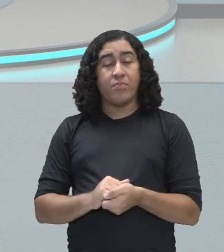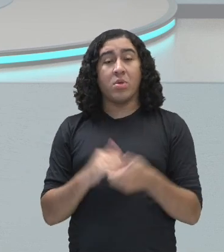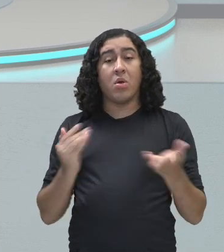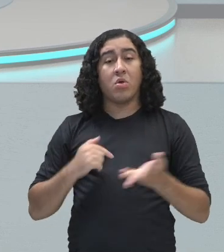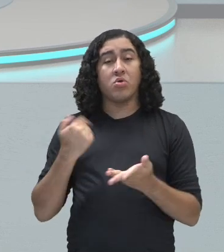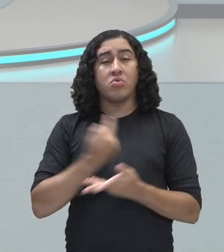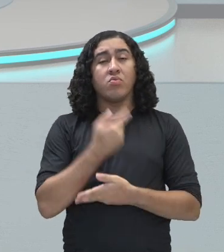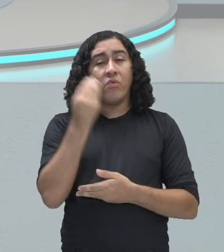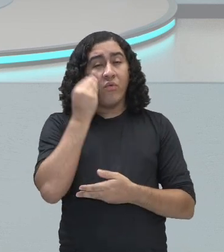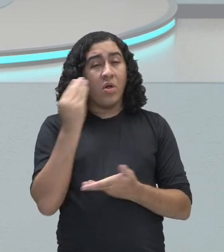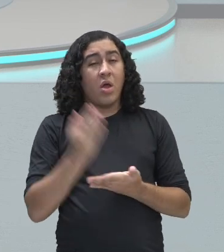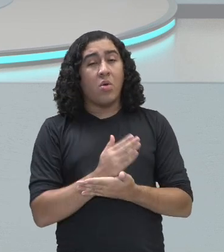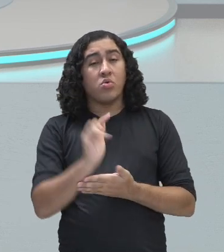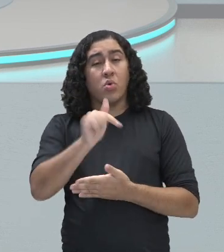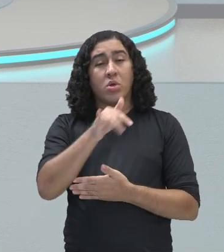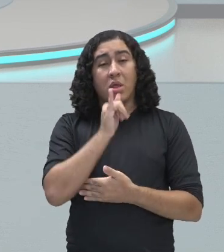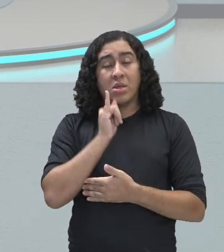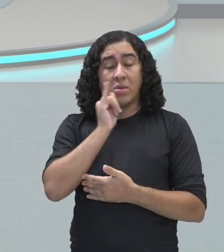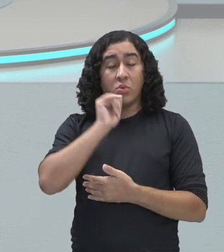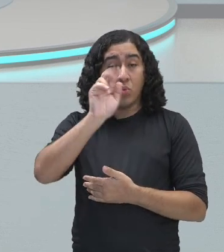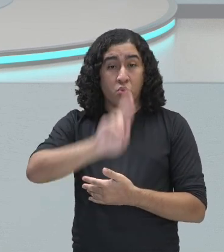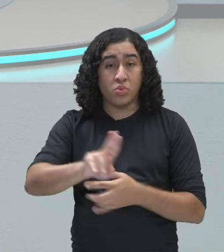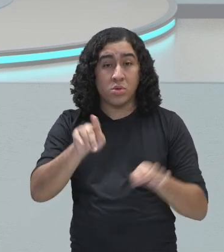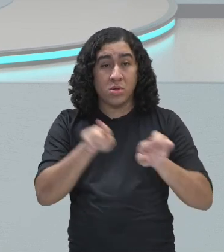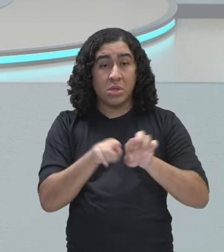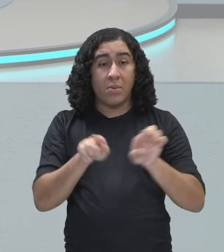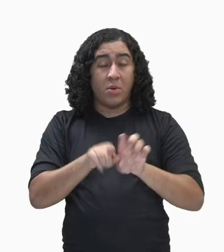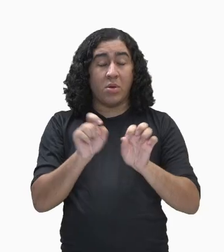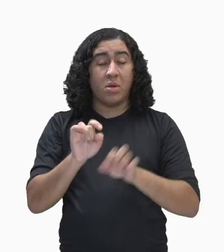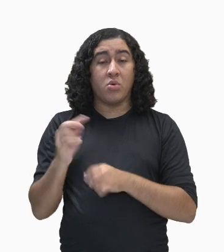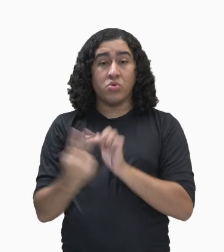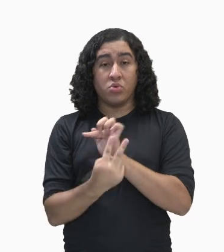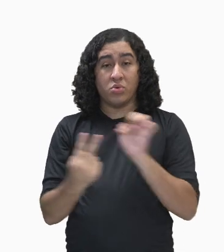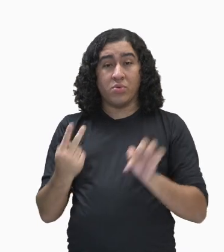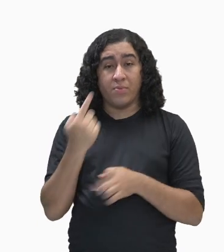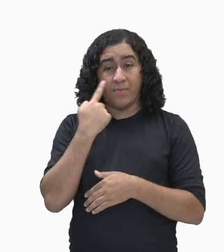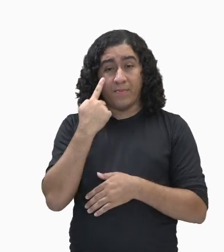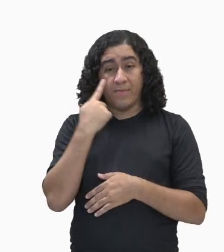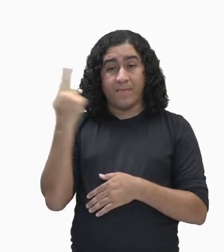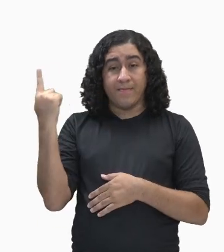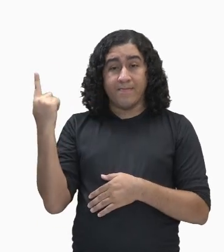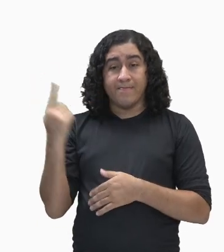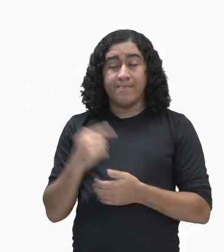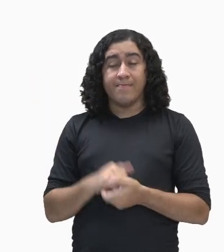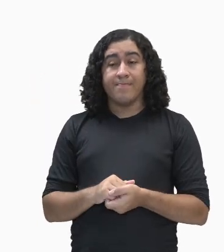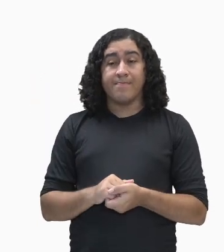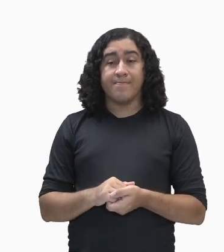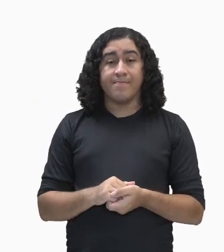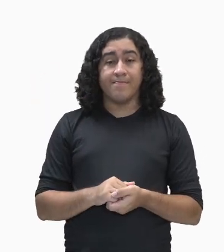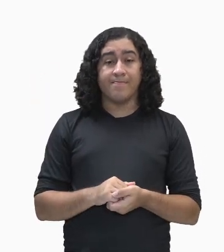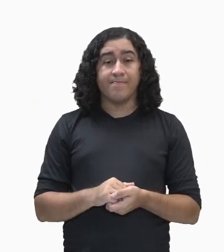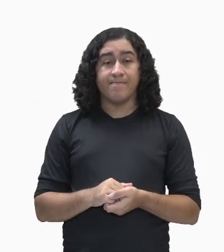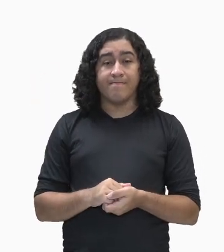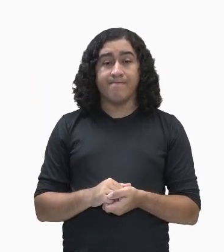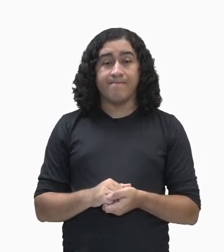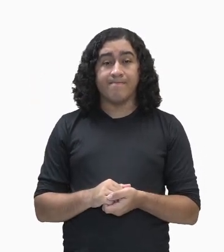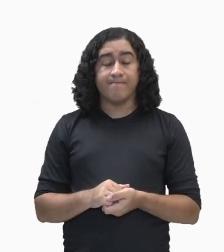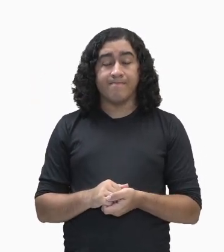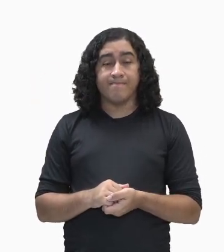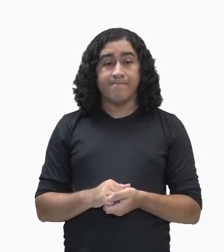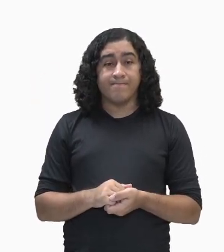vai ver mais alguns exemplos utilizando aí o this e o that. Vamos lá? More example.